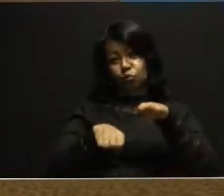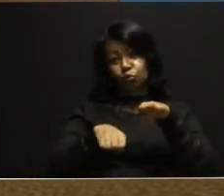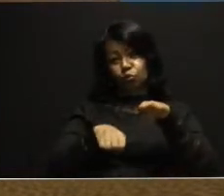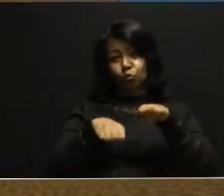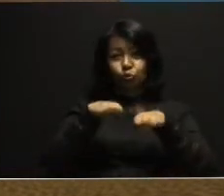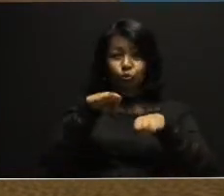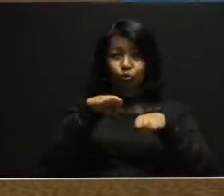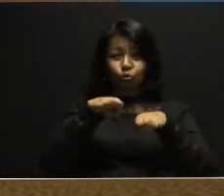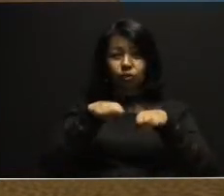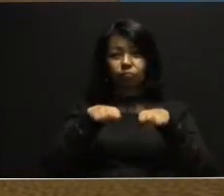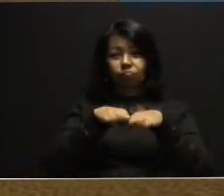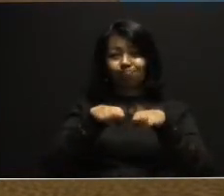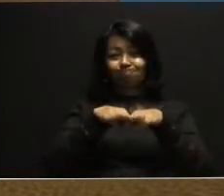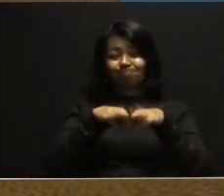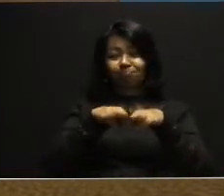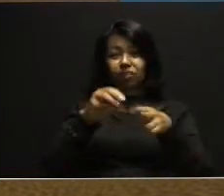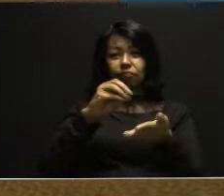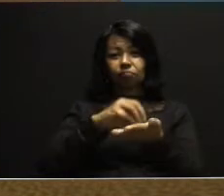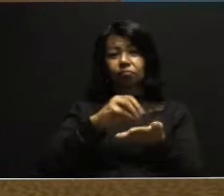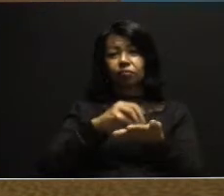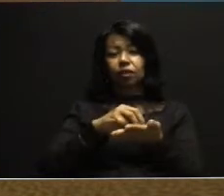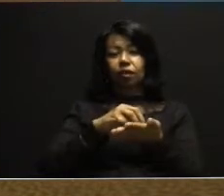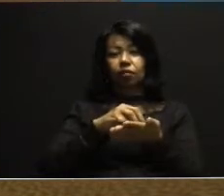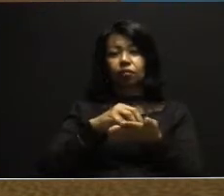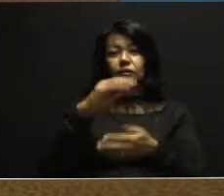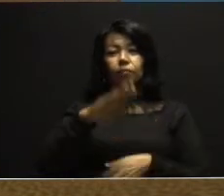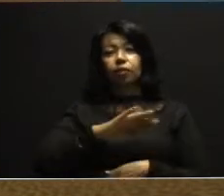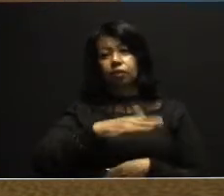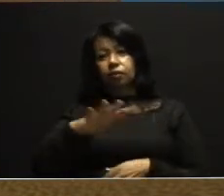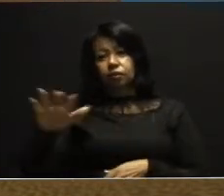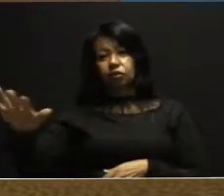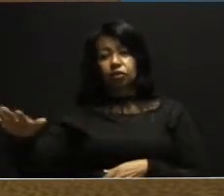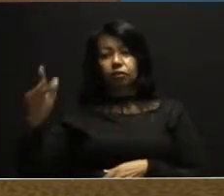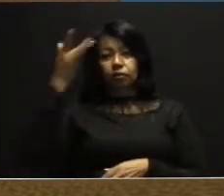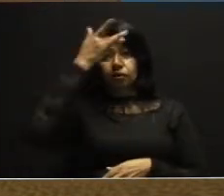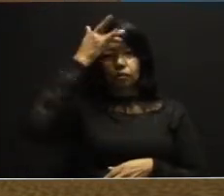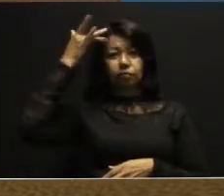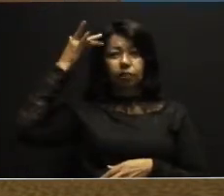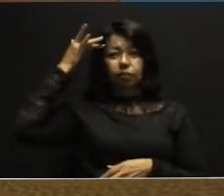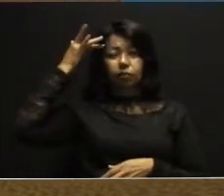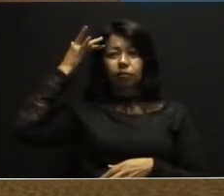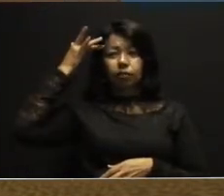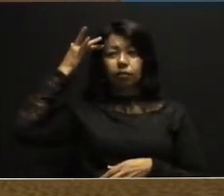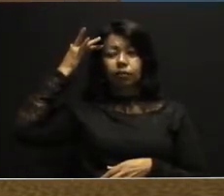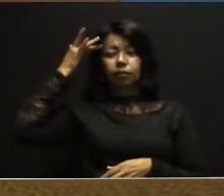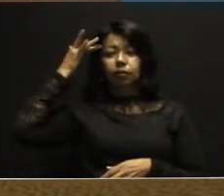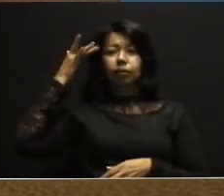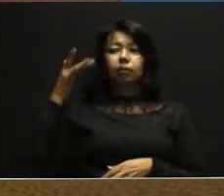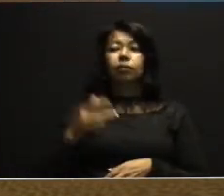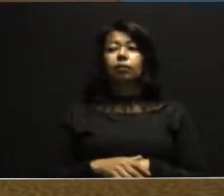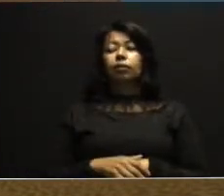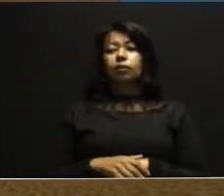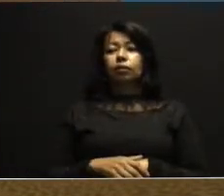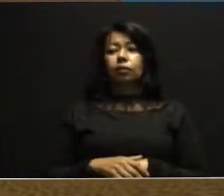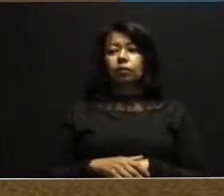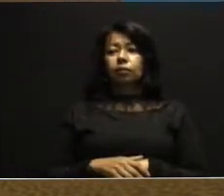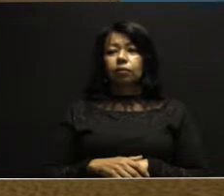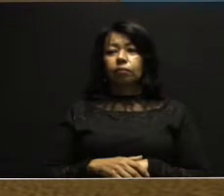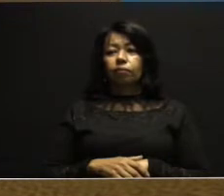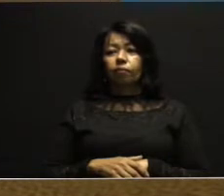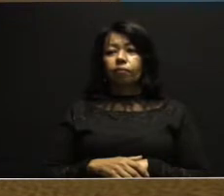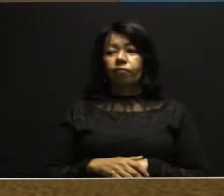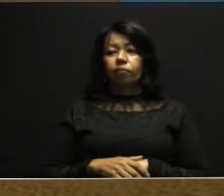muito grande na nossa Baixada Santista, né, entre as pessoas, portanto, também entre as famílias, entre